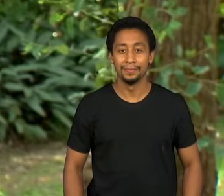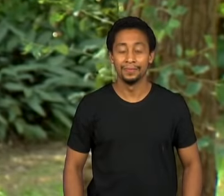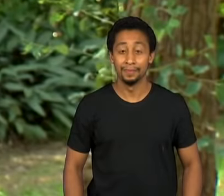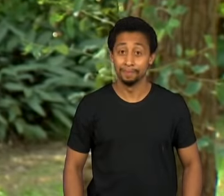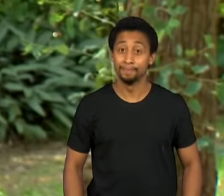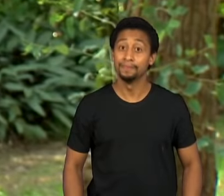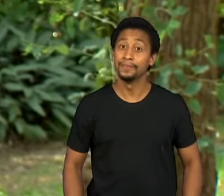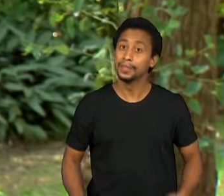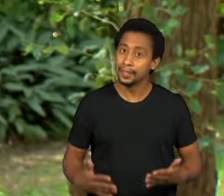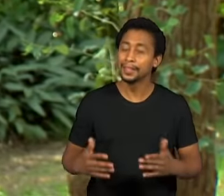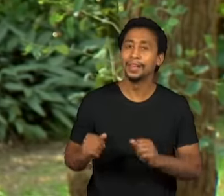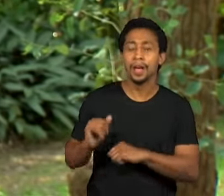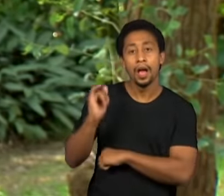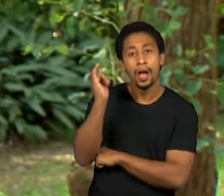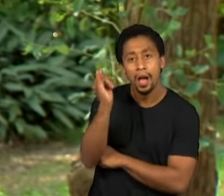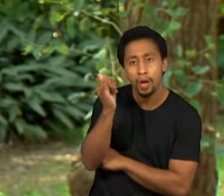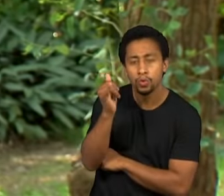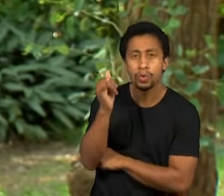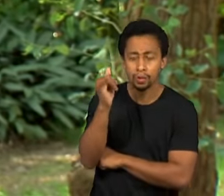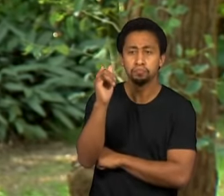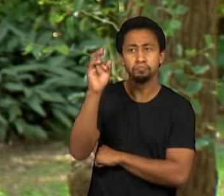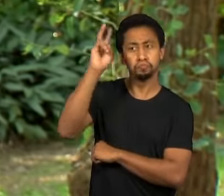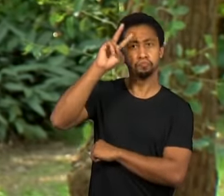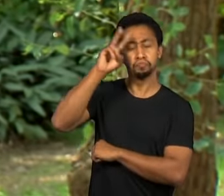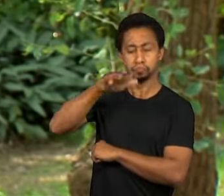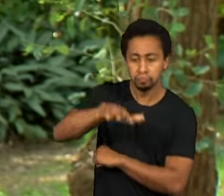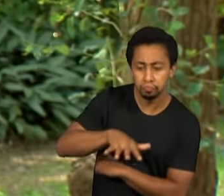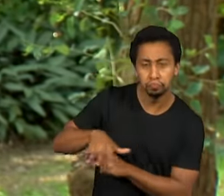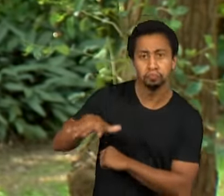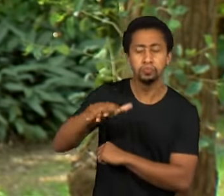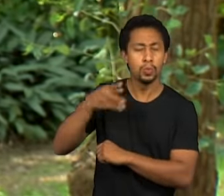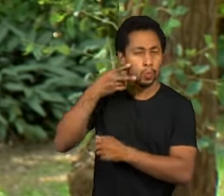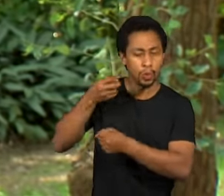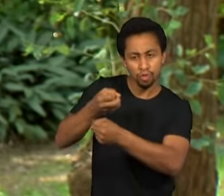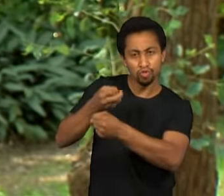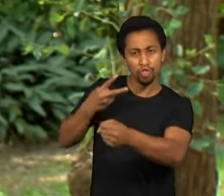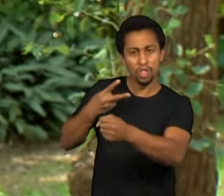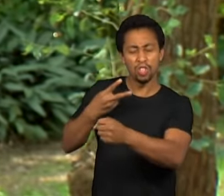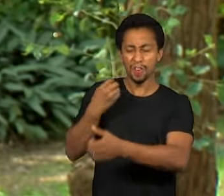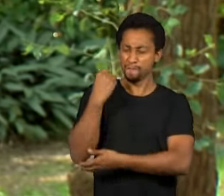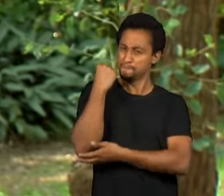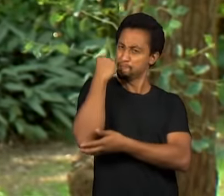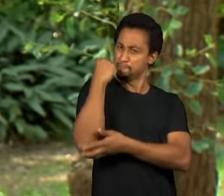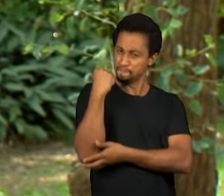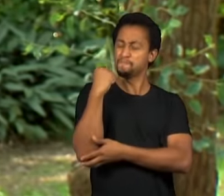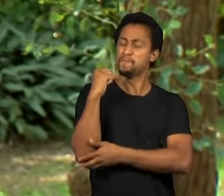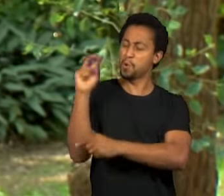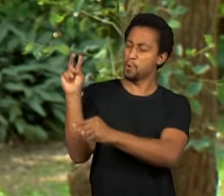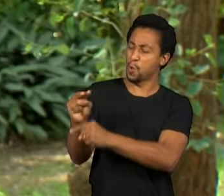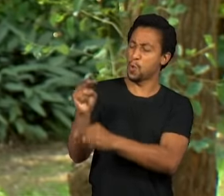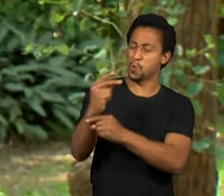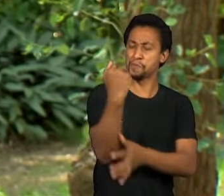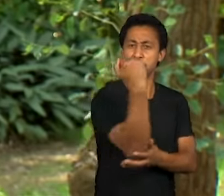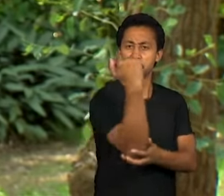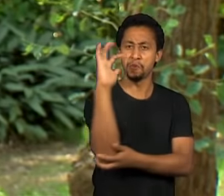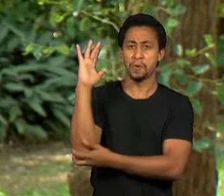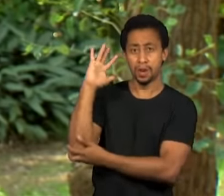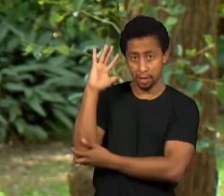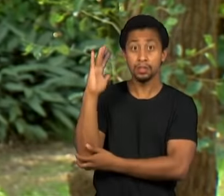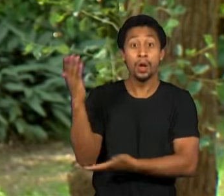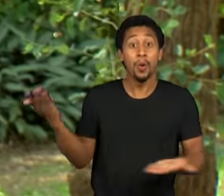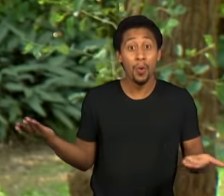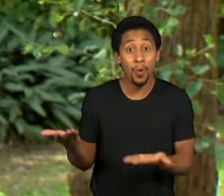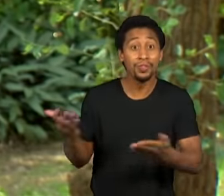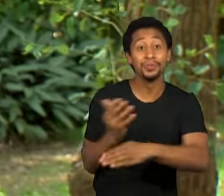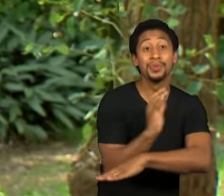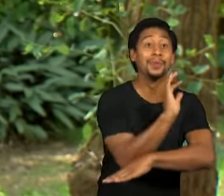Essa história de resistência dos povos indígenas do Brasil, que preservam as nossas florestas, está no Repórter Eco